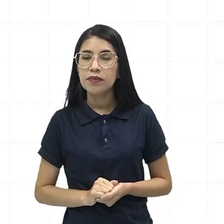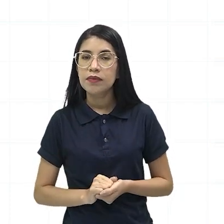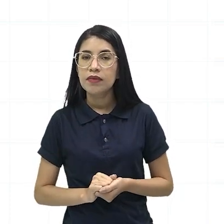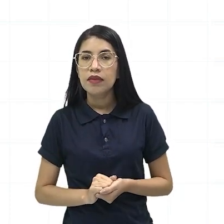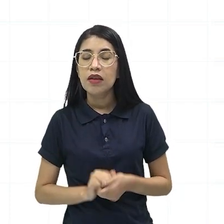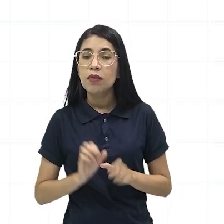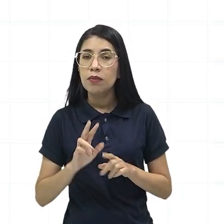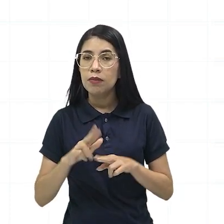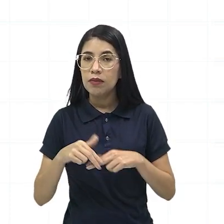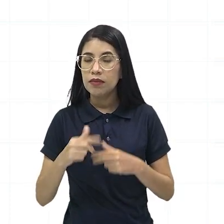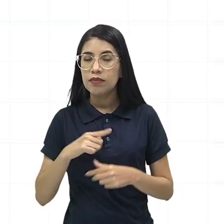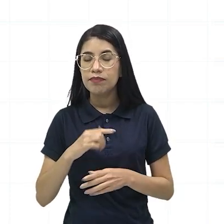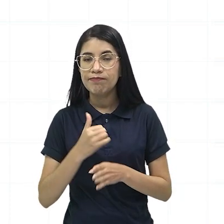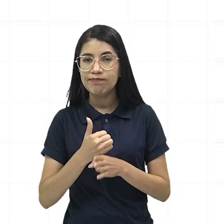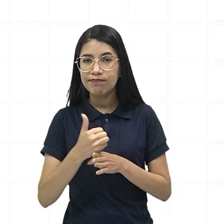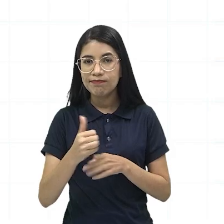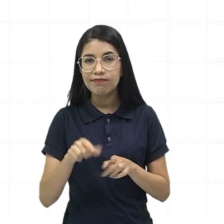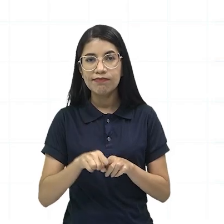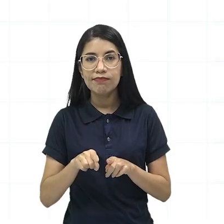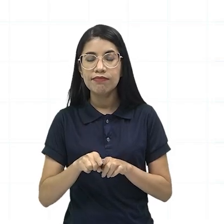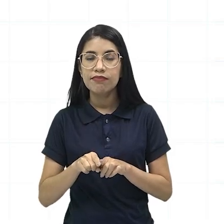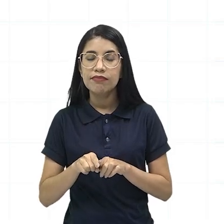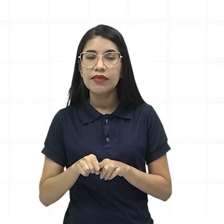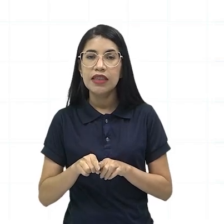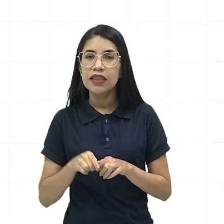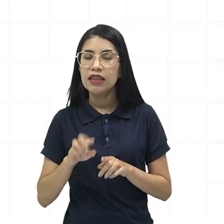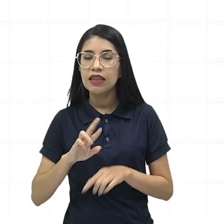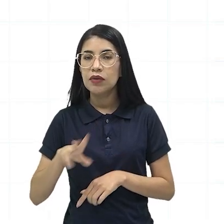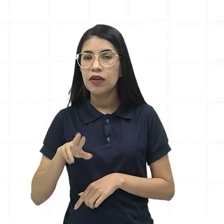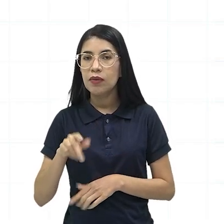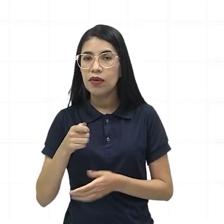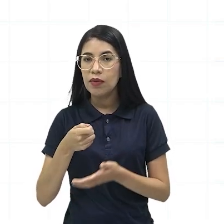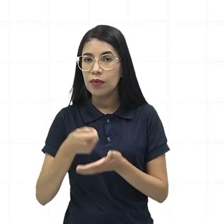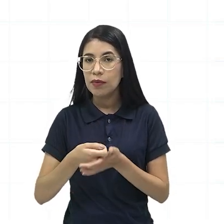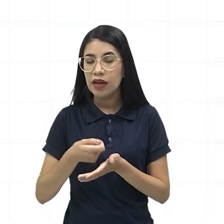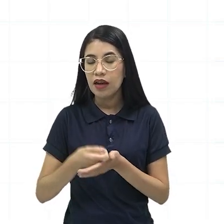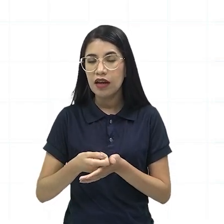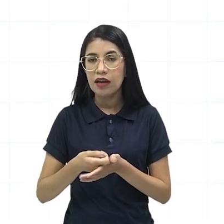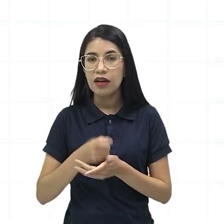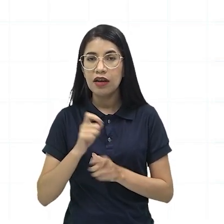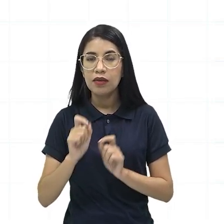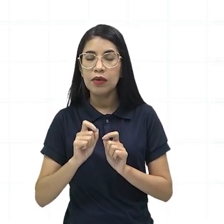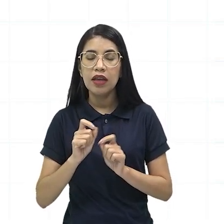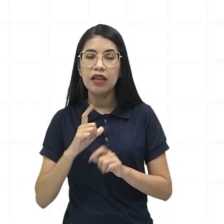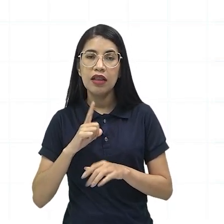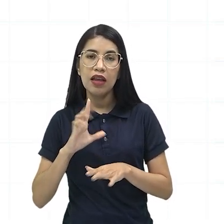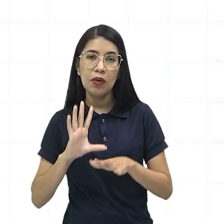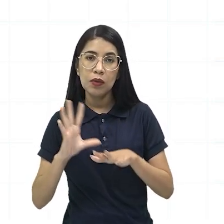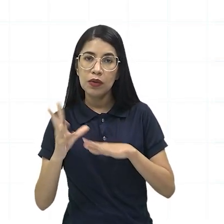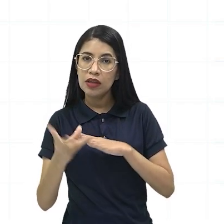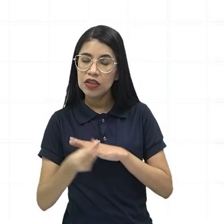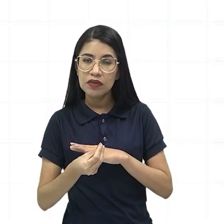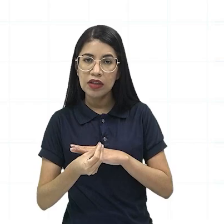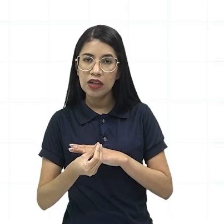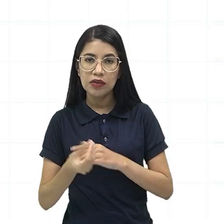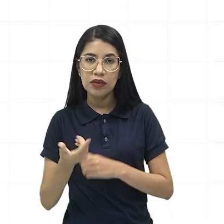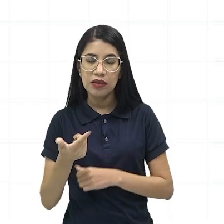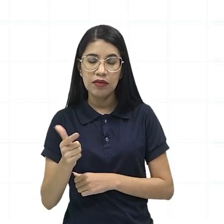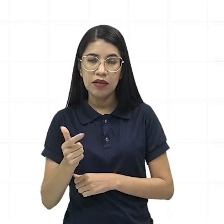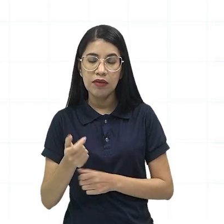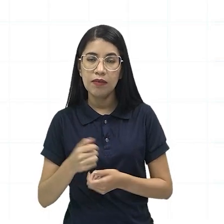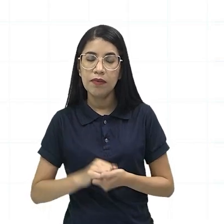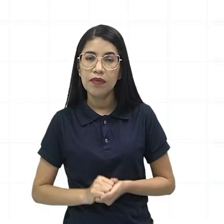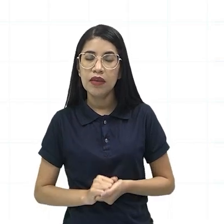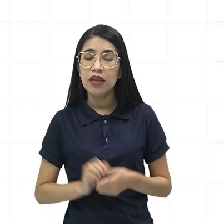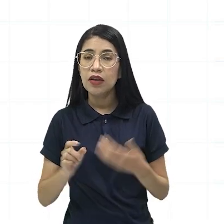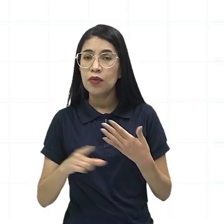questão da moral, né? Portanto, não há obrigação de proporcionar um desfecho conclusivo. O autor tem